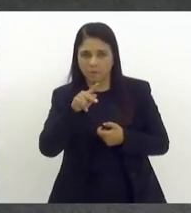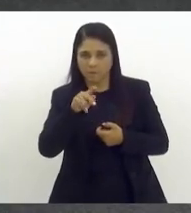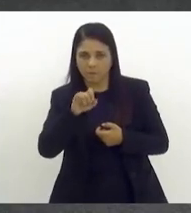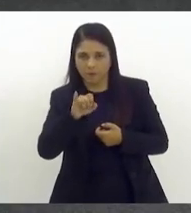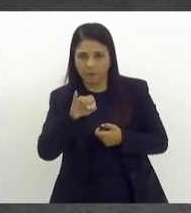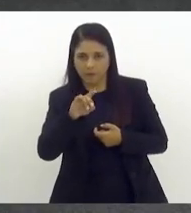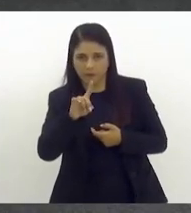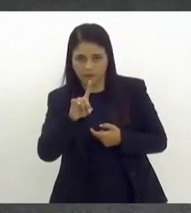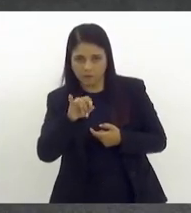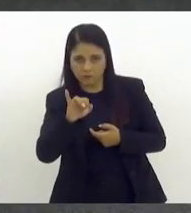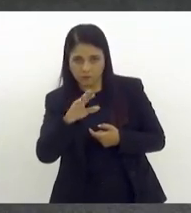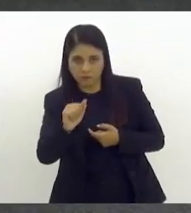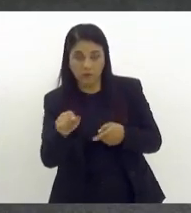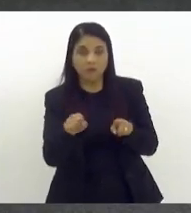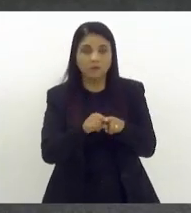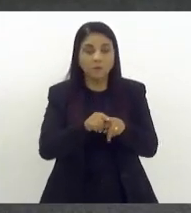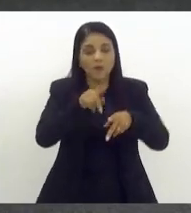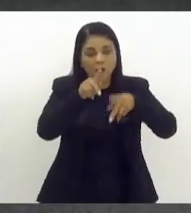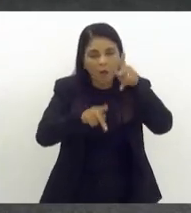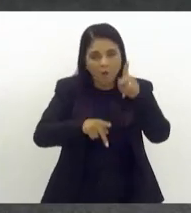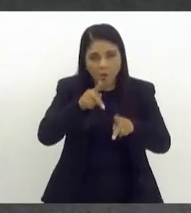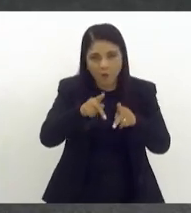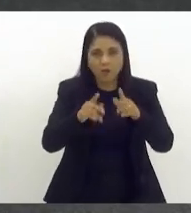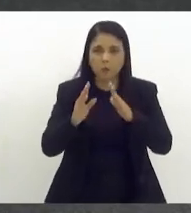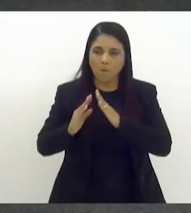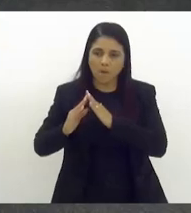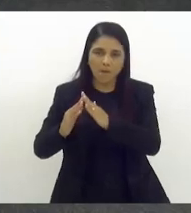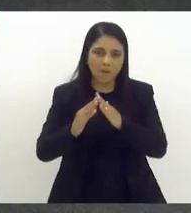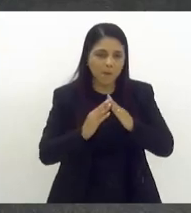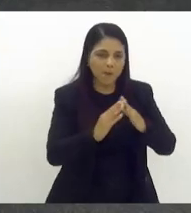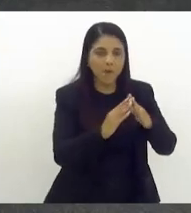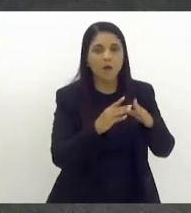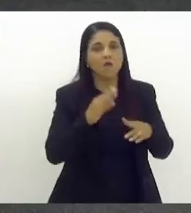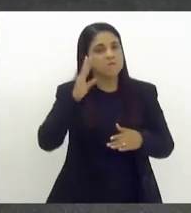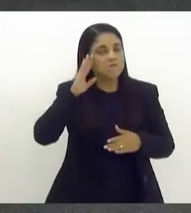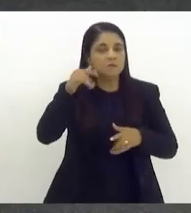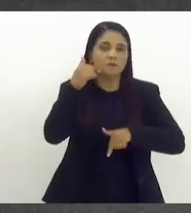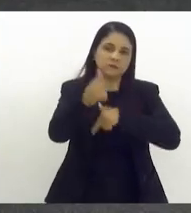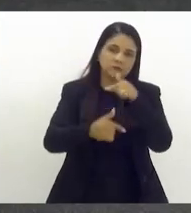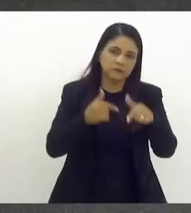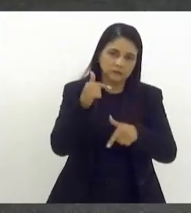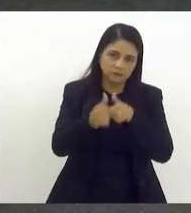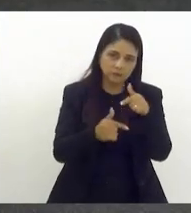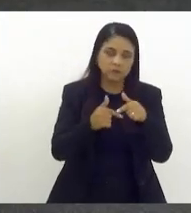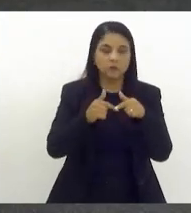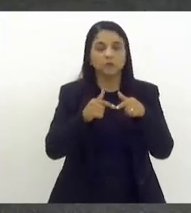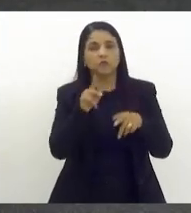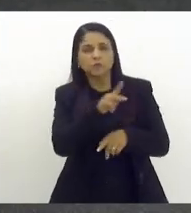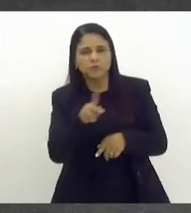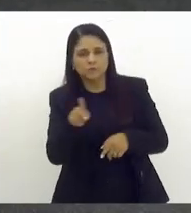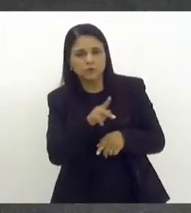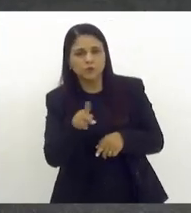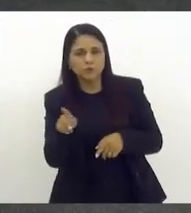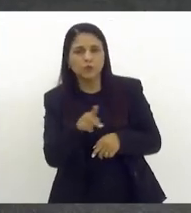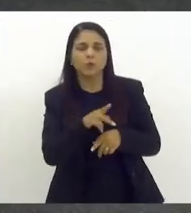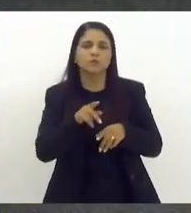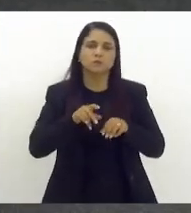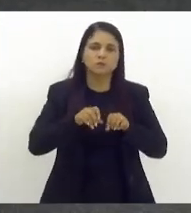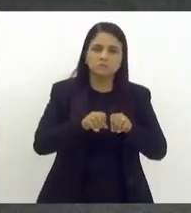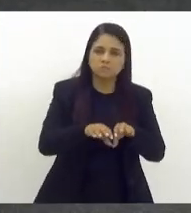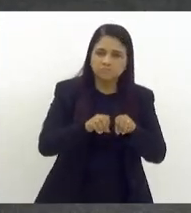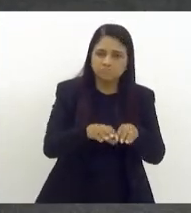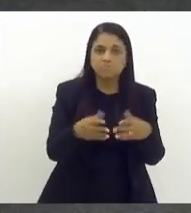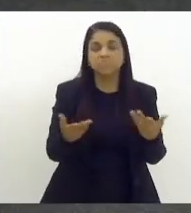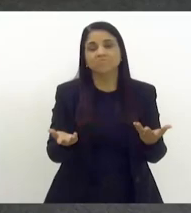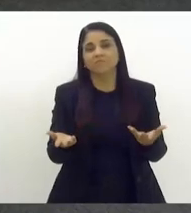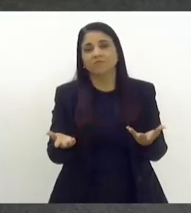população que se movimenta ali em torno, principalmente os trabalhadores, trabalhadoras, educandos, professores,